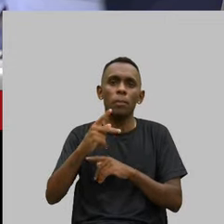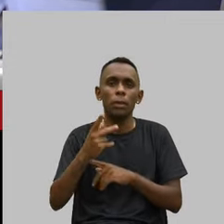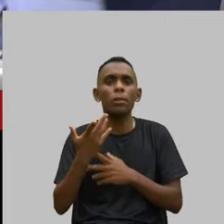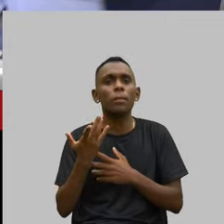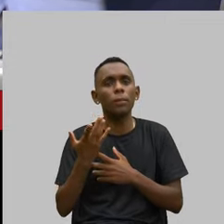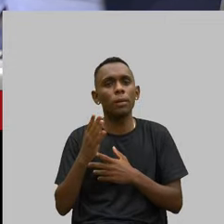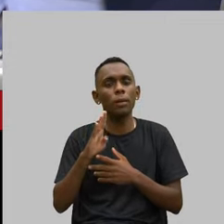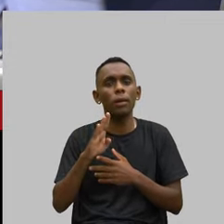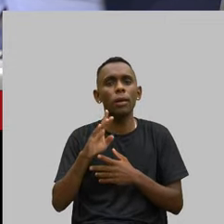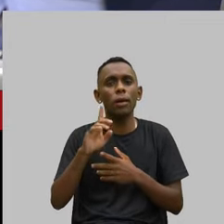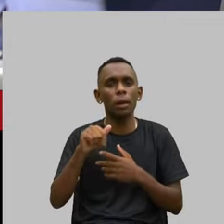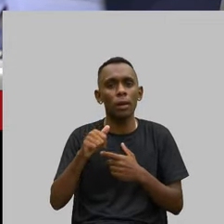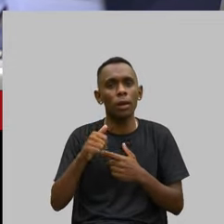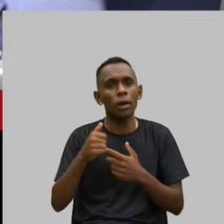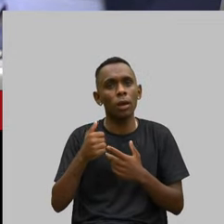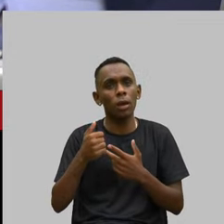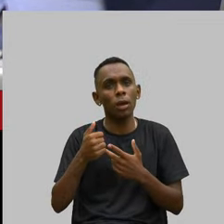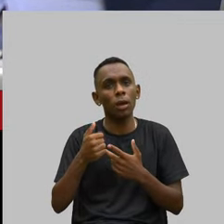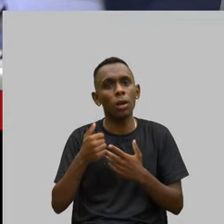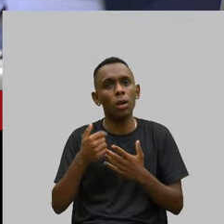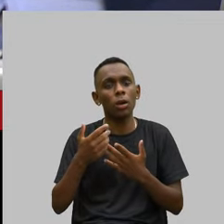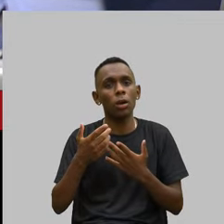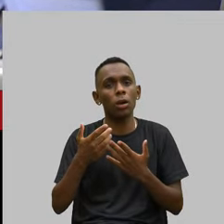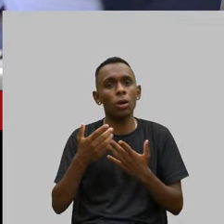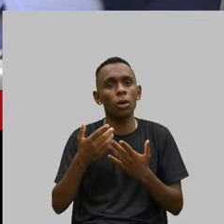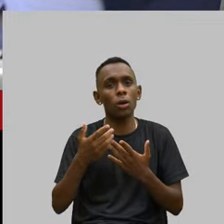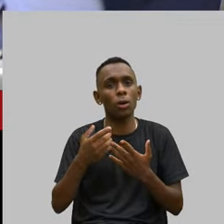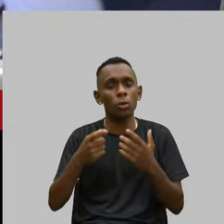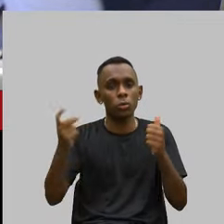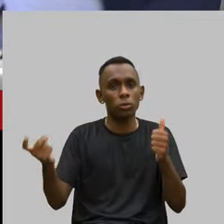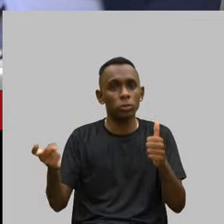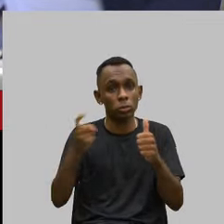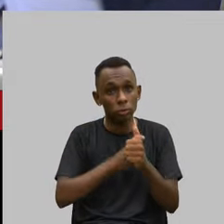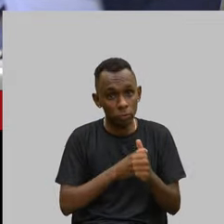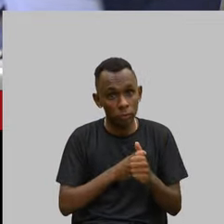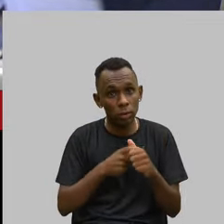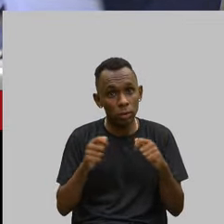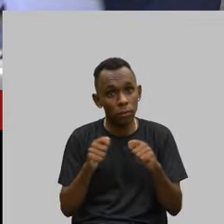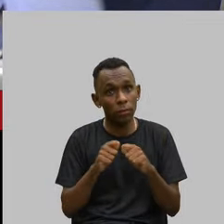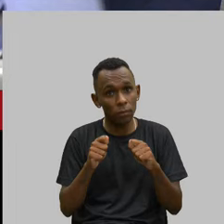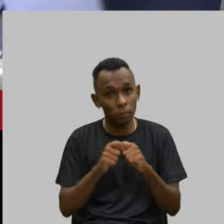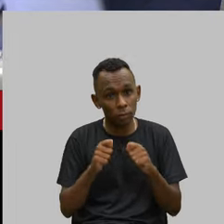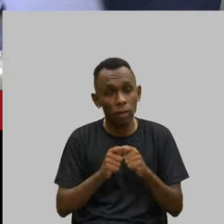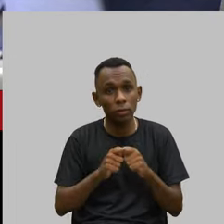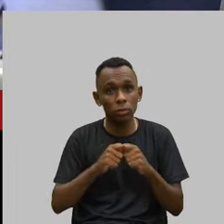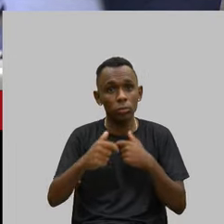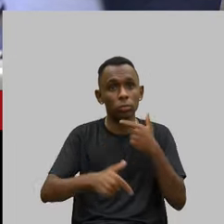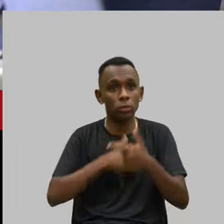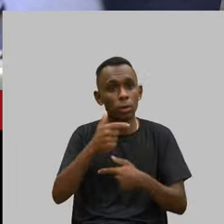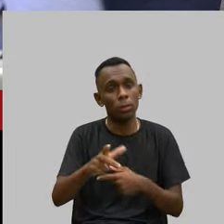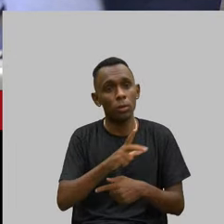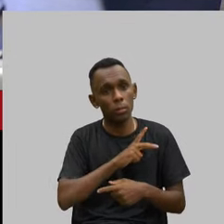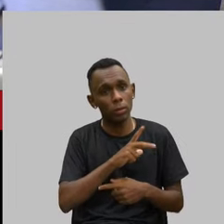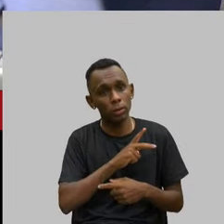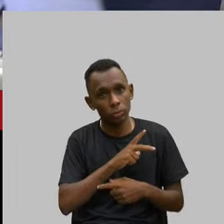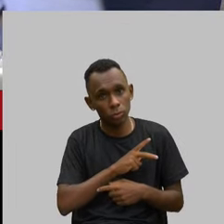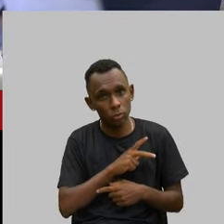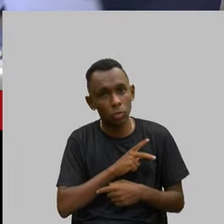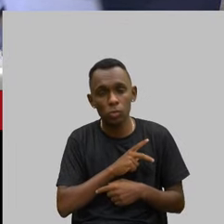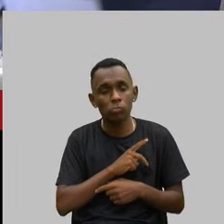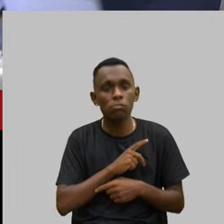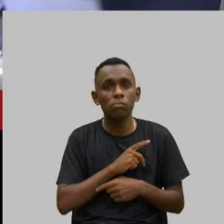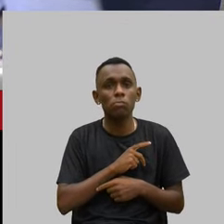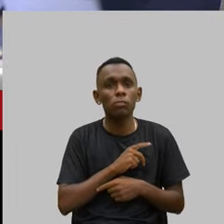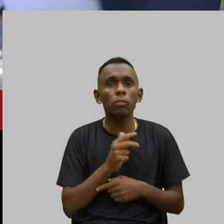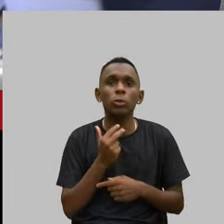permite o quê o que qualquer eh devedor faz na na sua atividade privada ele não permite que